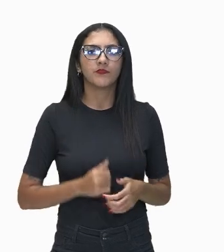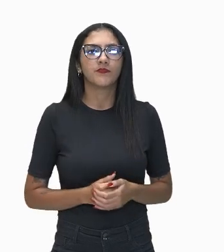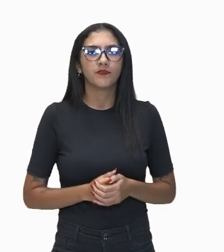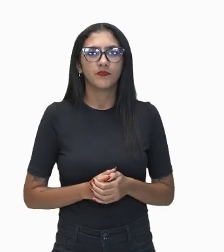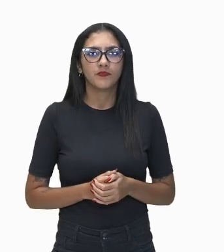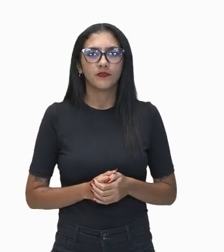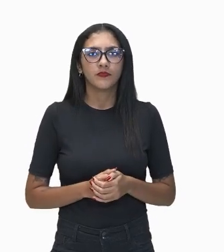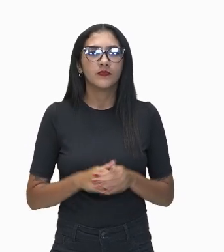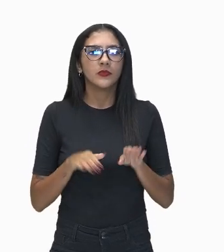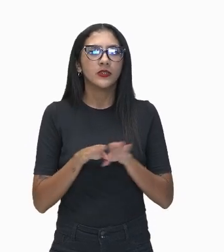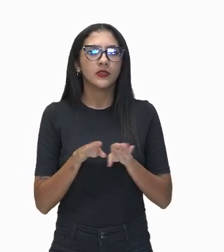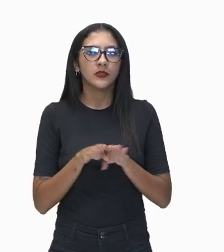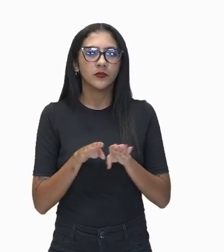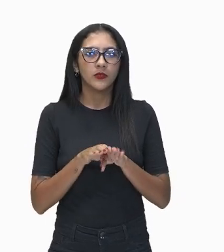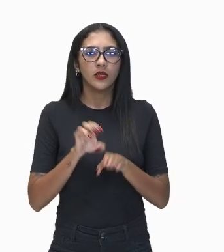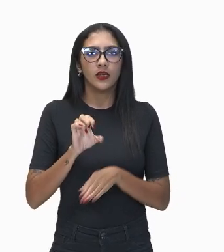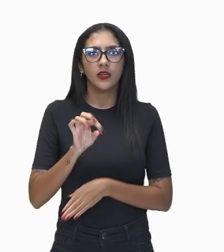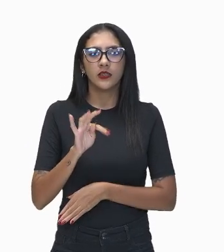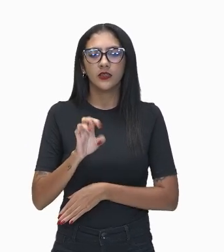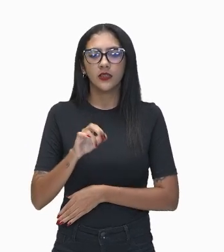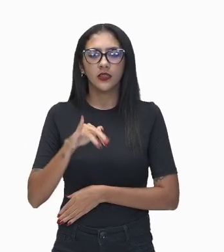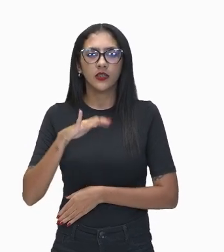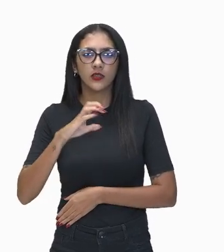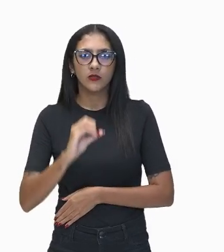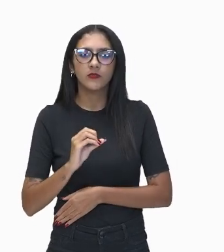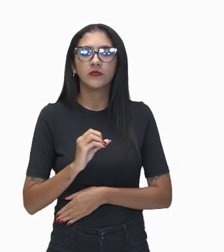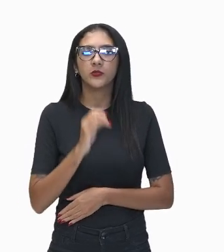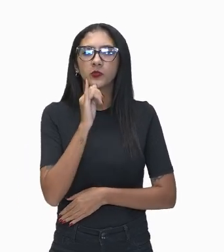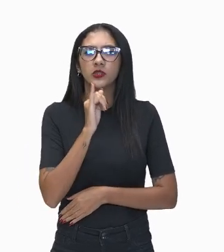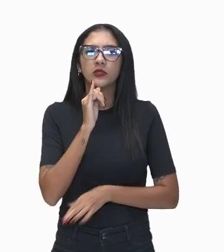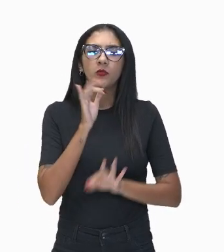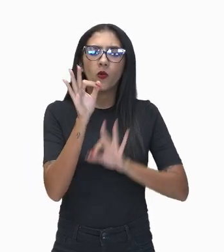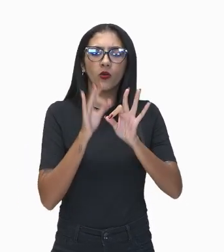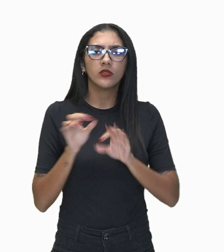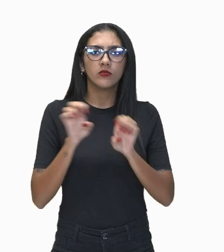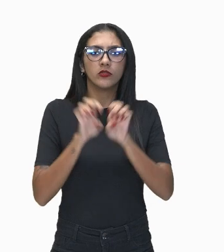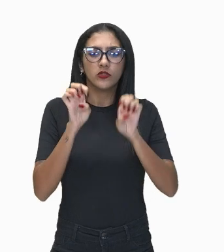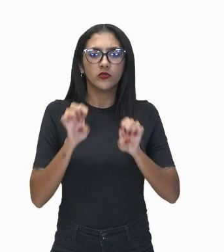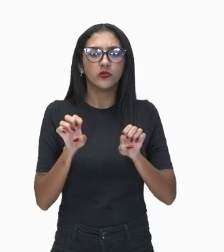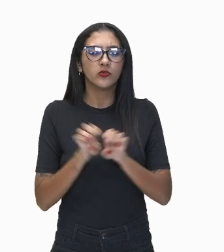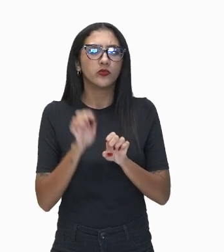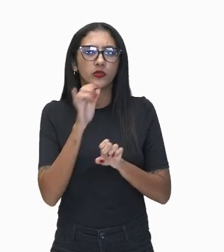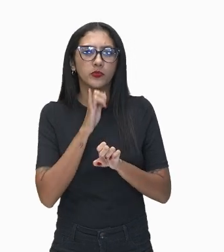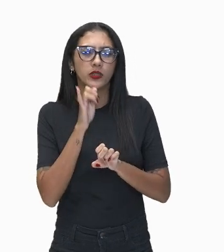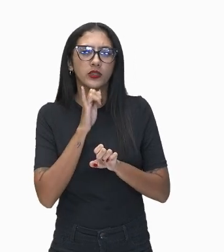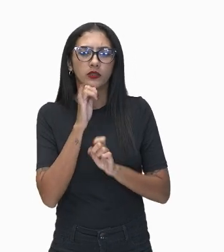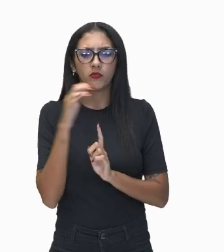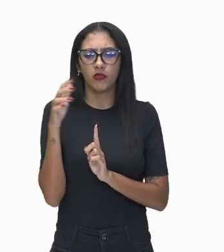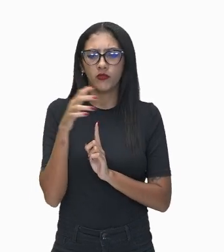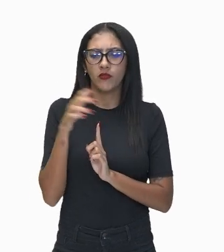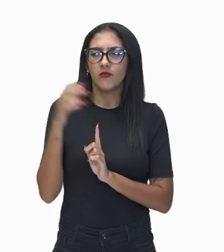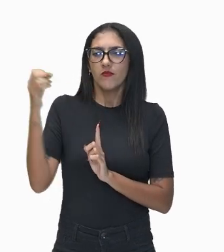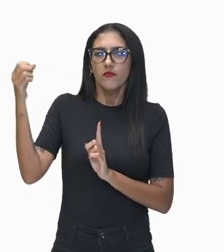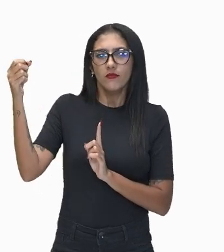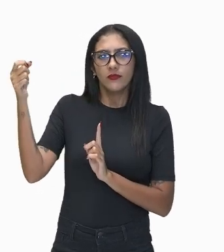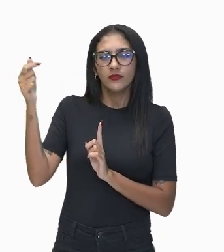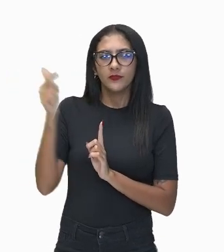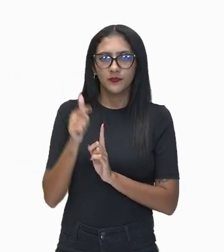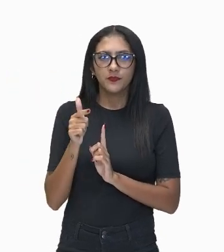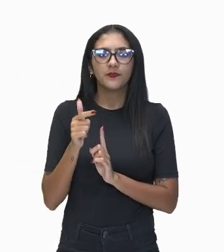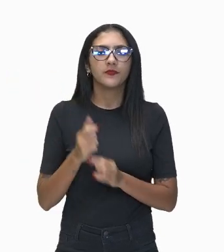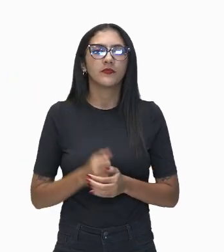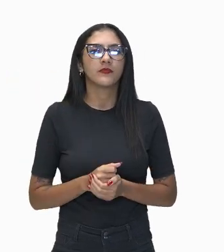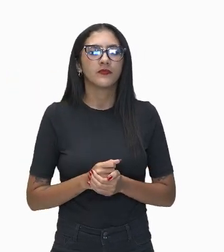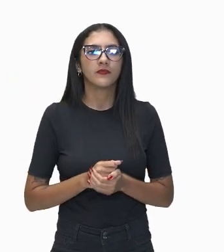como estereoisomeria, que estuda o comportamento das substâncias quando submetidas a um feixe de luz. Então, quando as